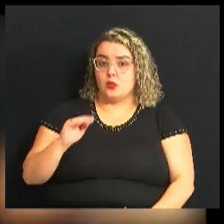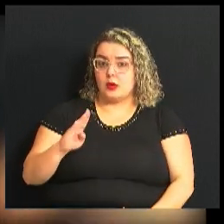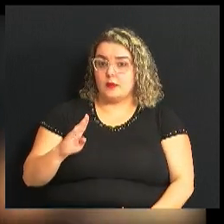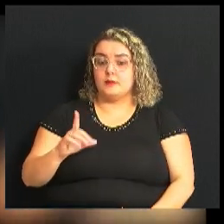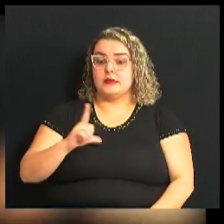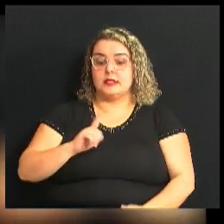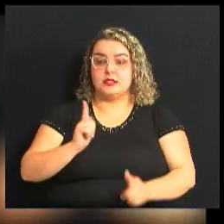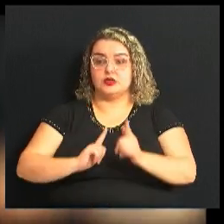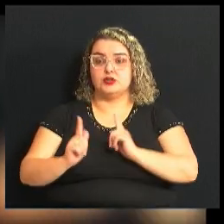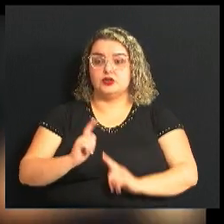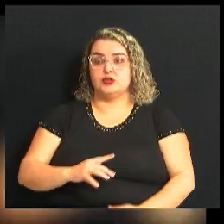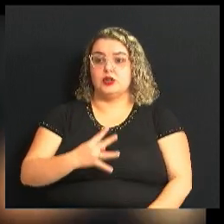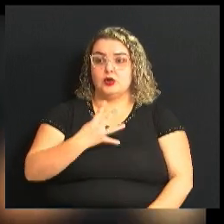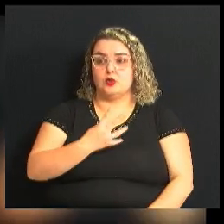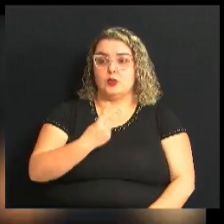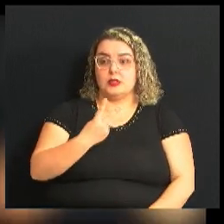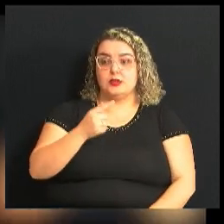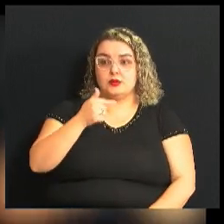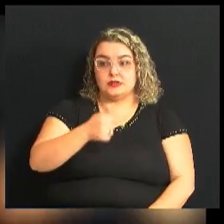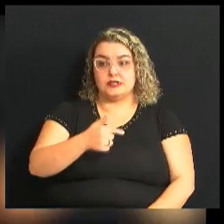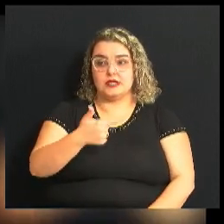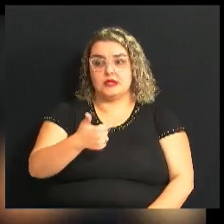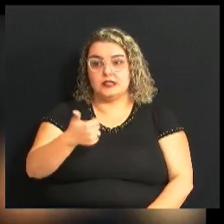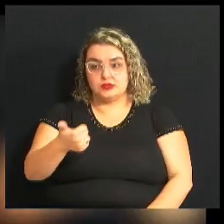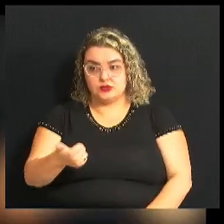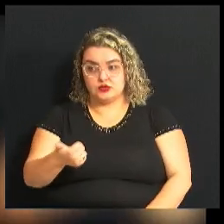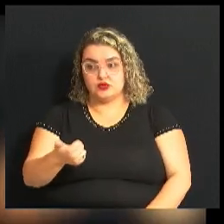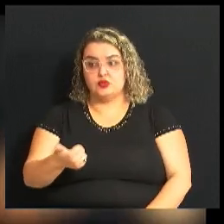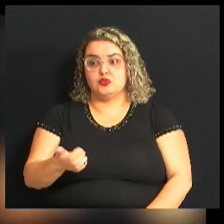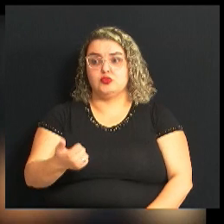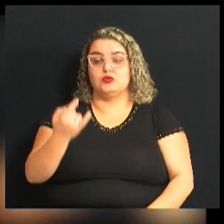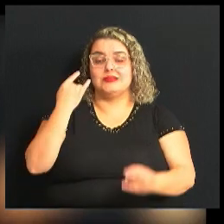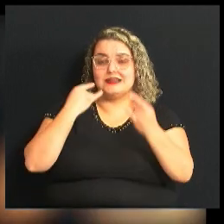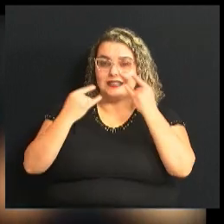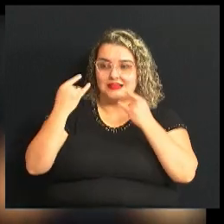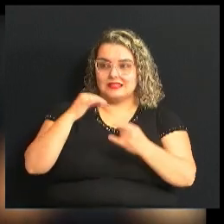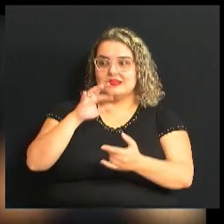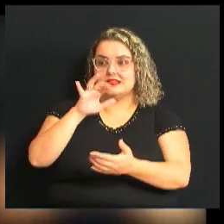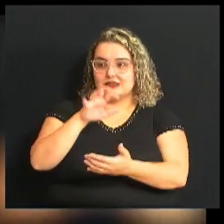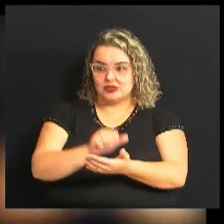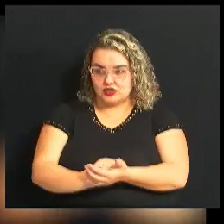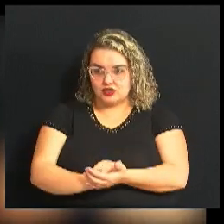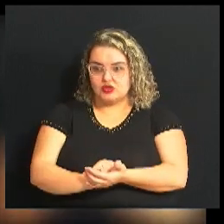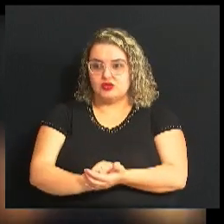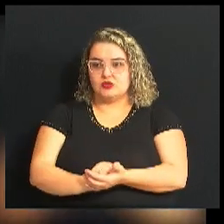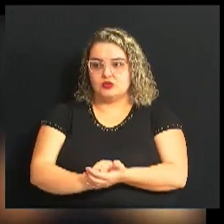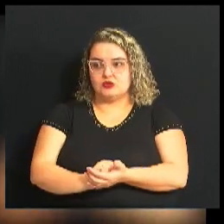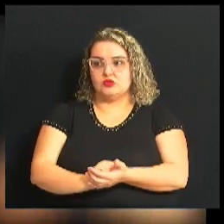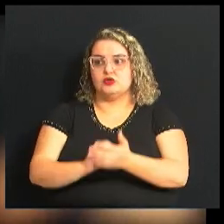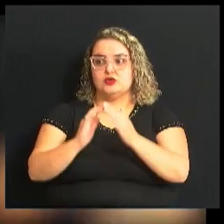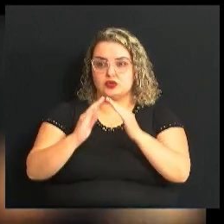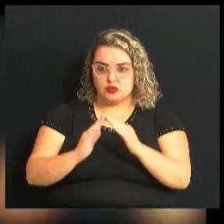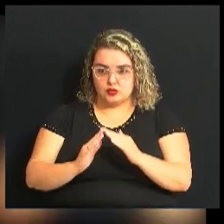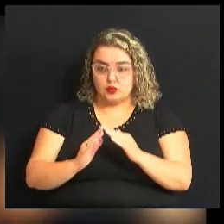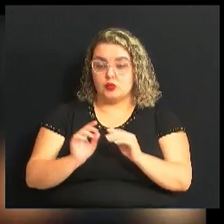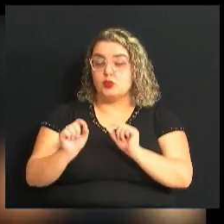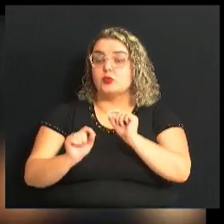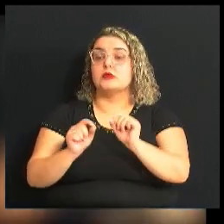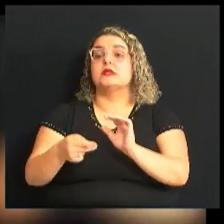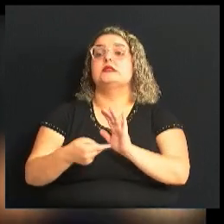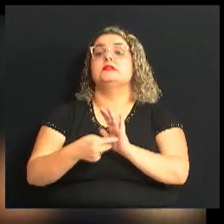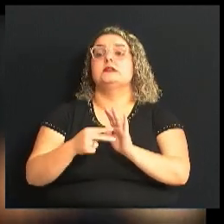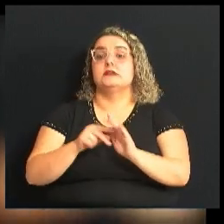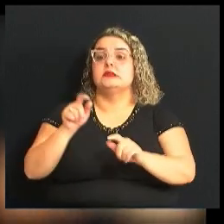temos 42.721, peguei hoje os dados, tá? De cadastro de moradia. Então, ou seja,